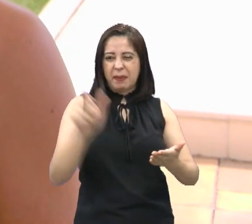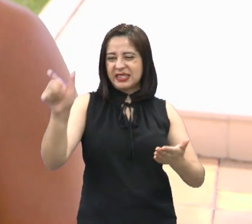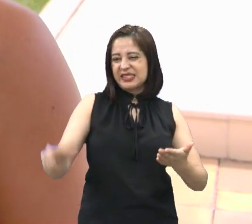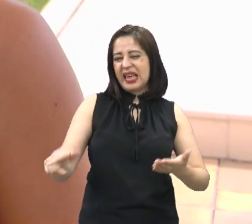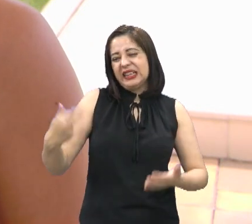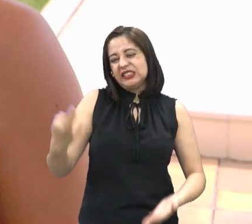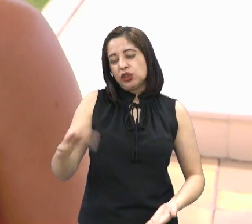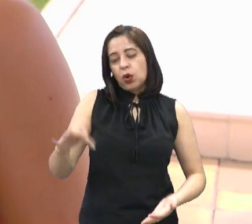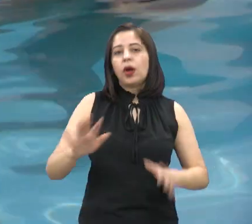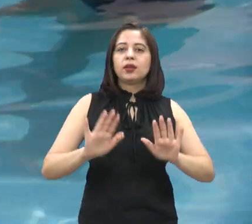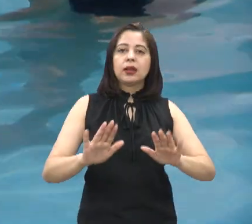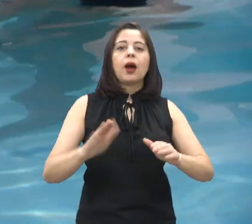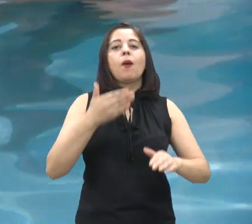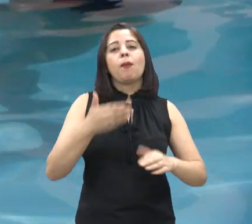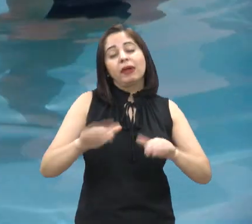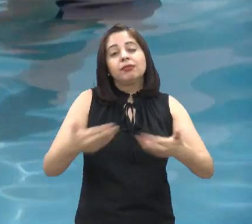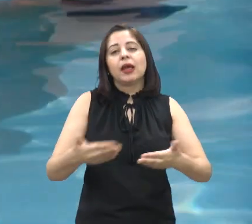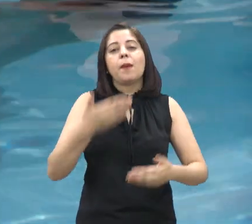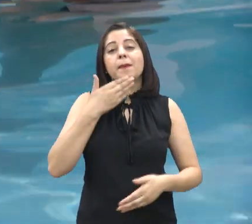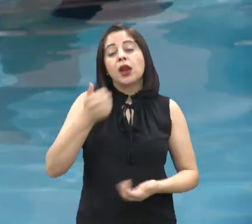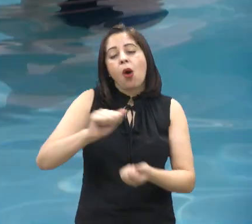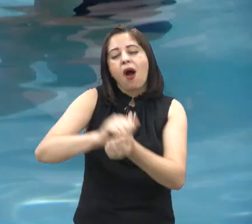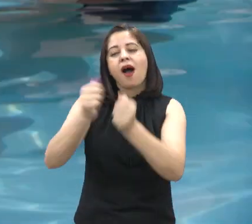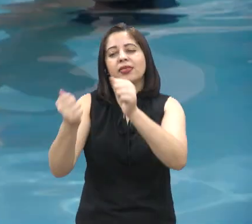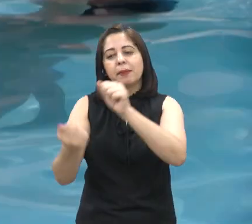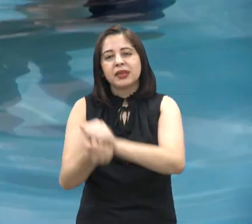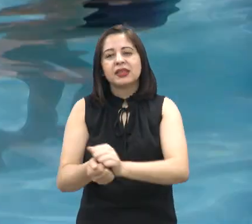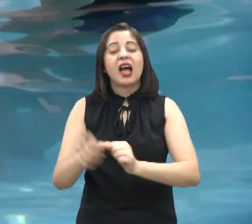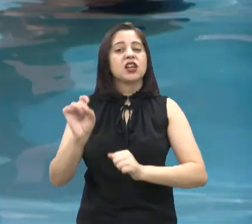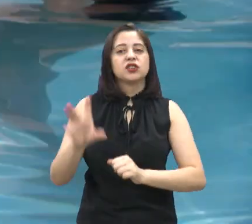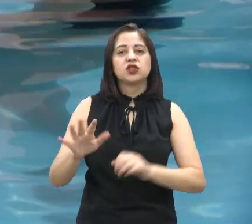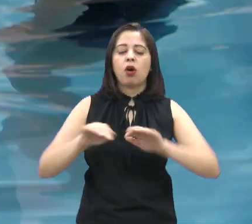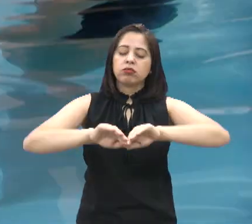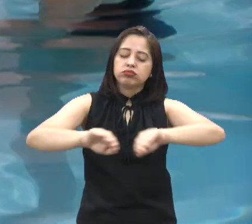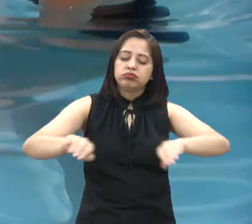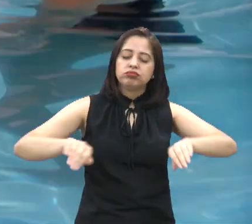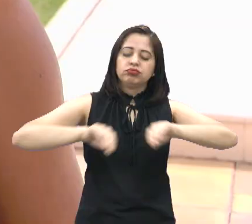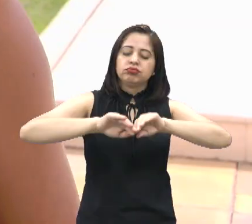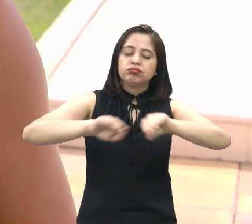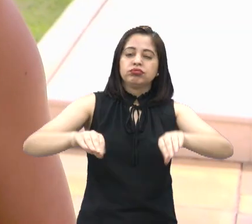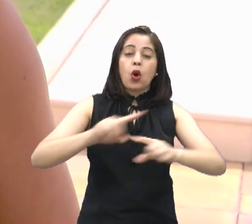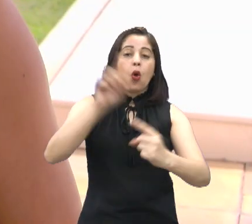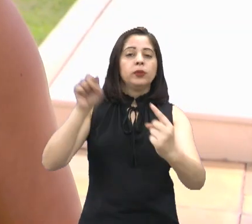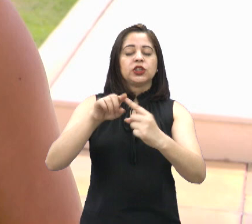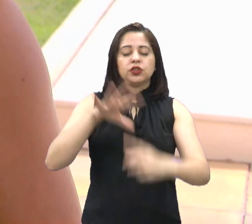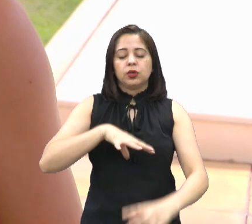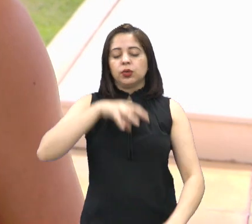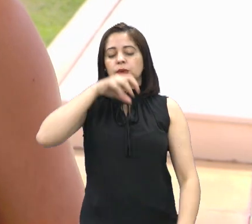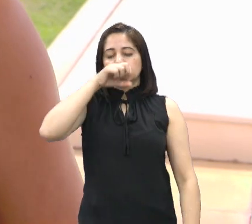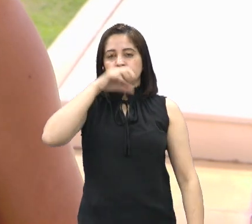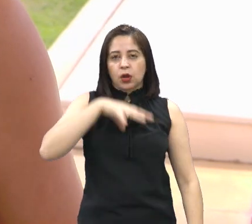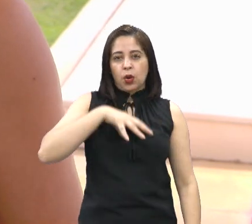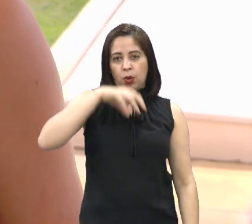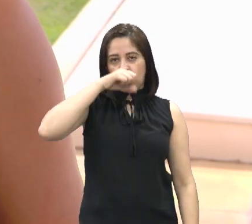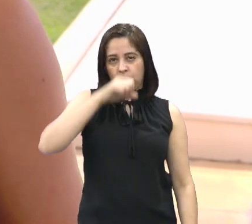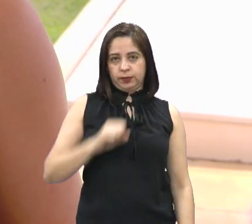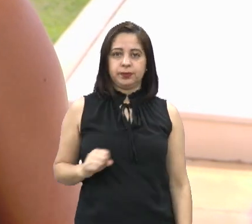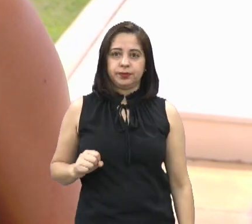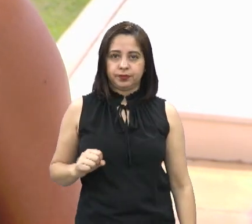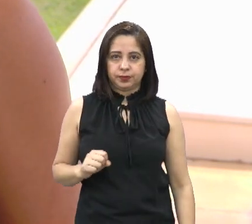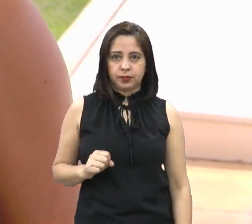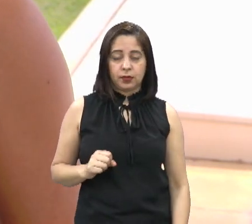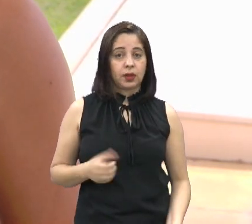mais relaxamento, mais a parte respiratória, mobilidade, flexibilidade. Bem, o importante é assim, a gente entender que hoje